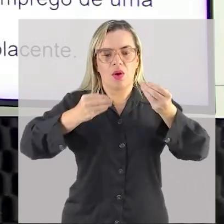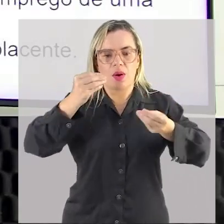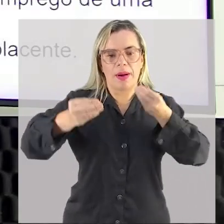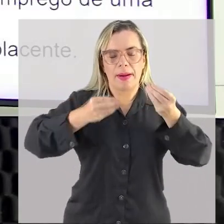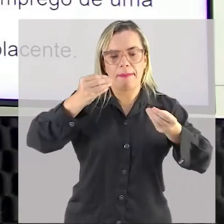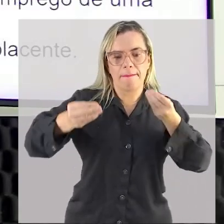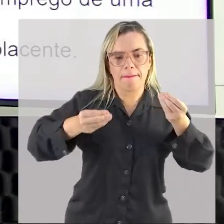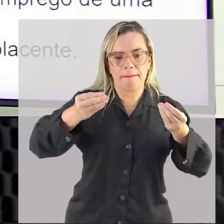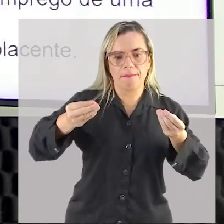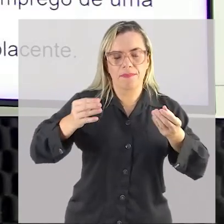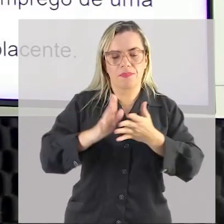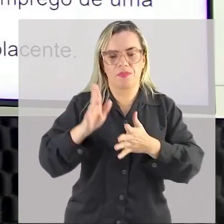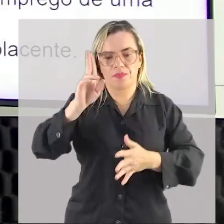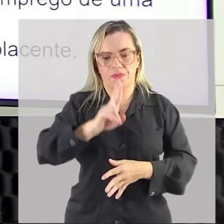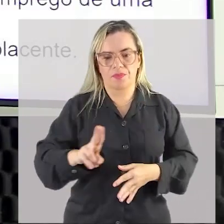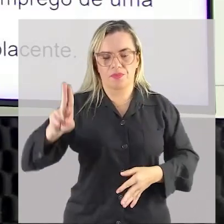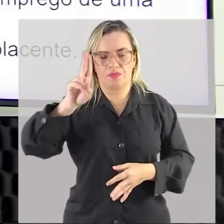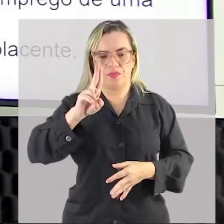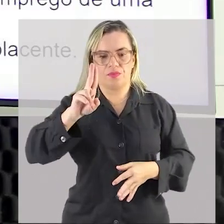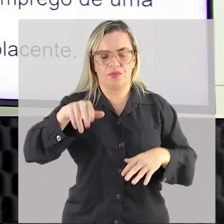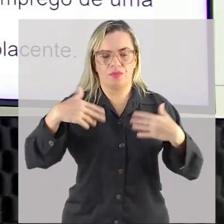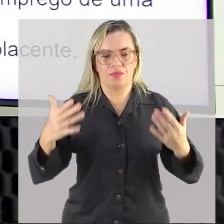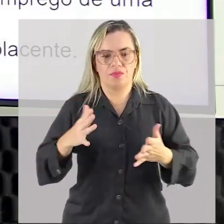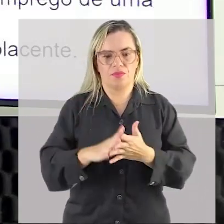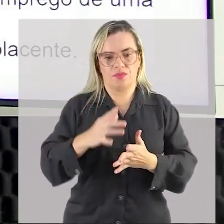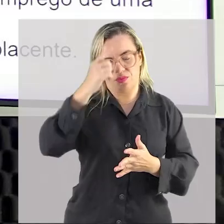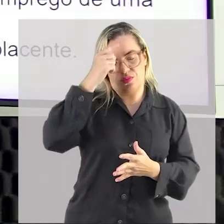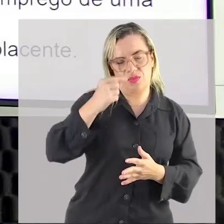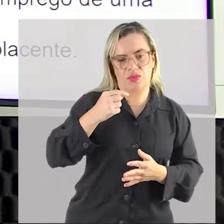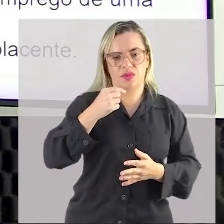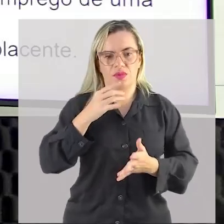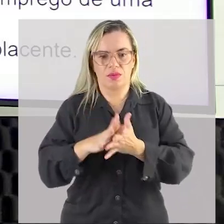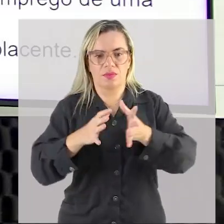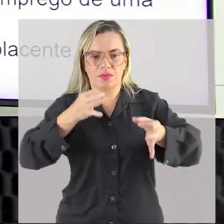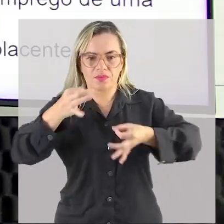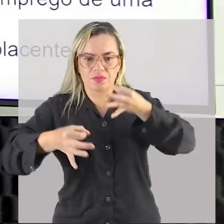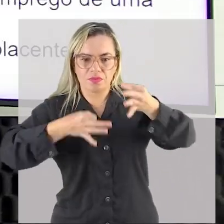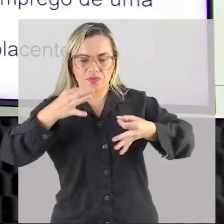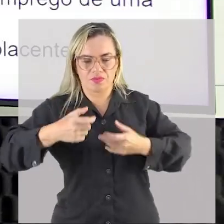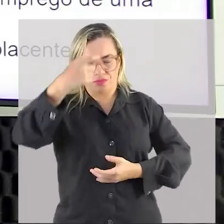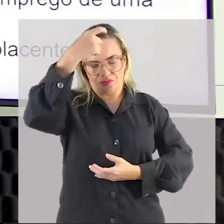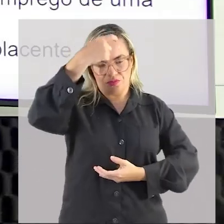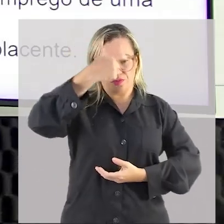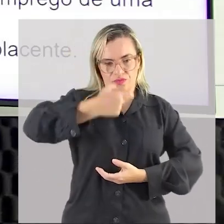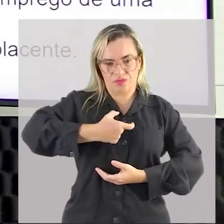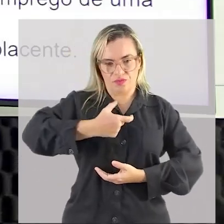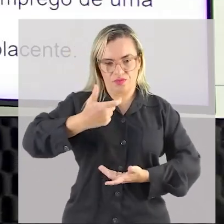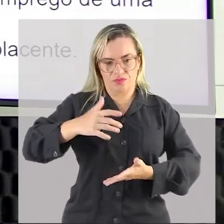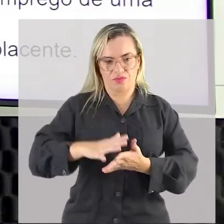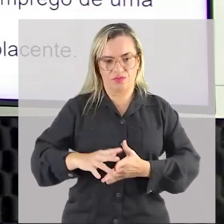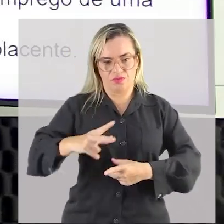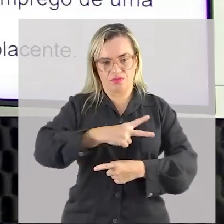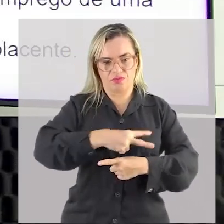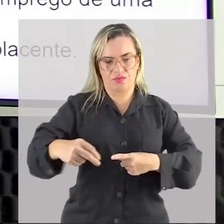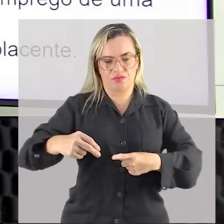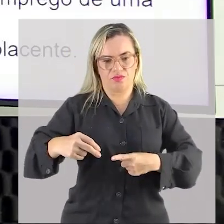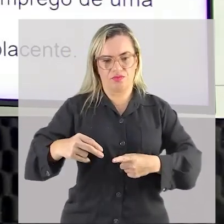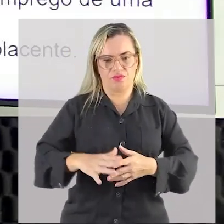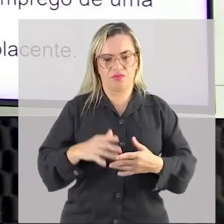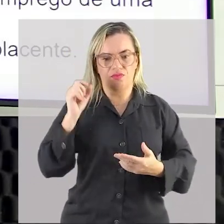eh se emprega essa imagem crítica vocês